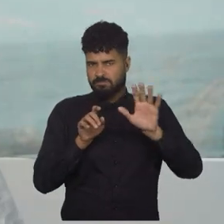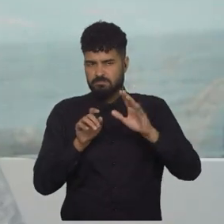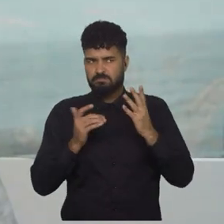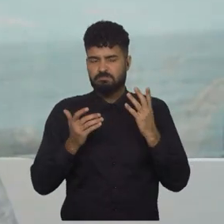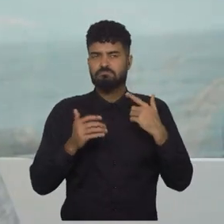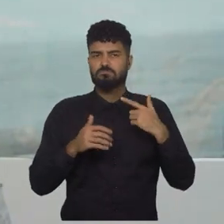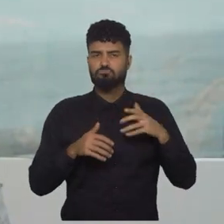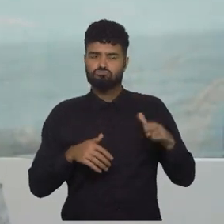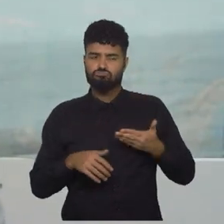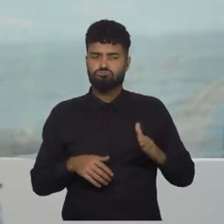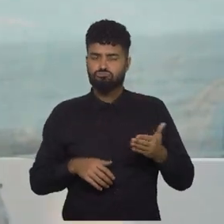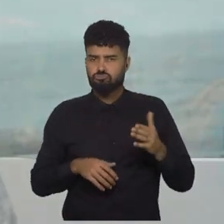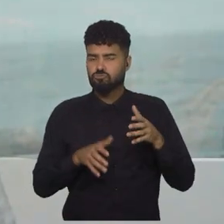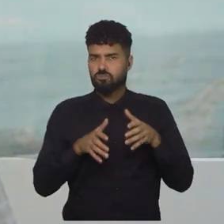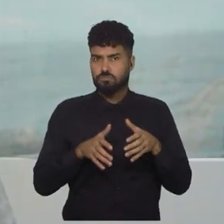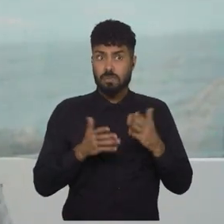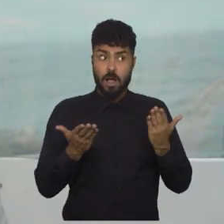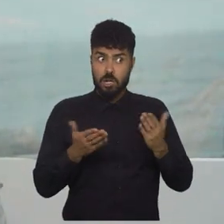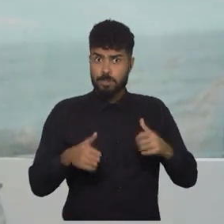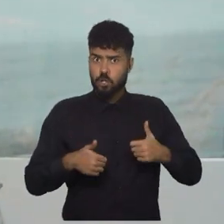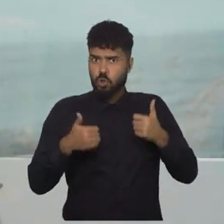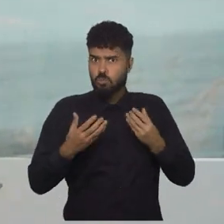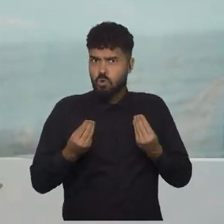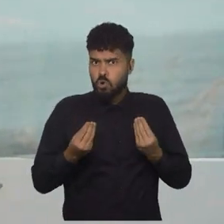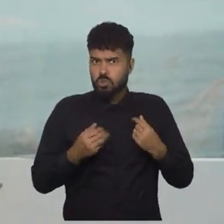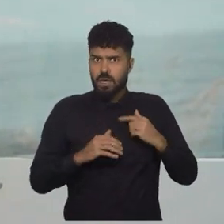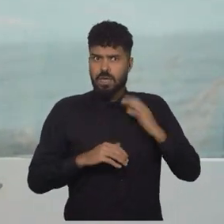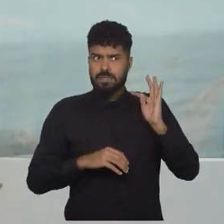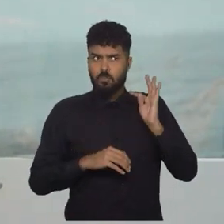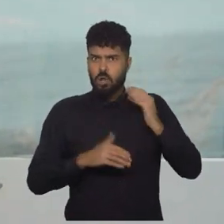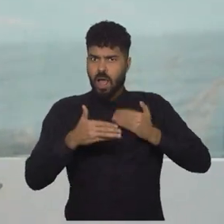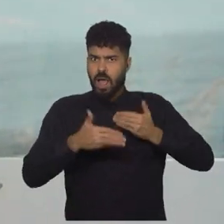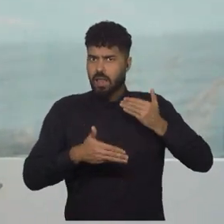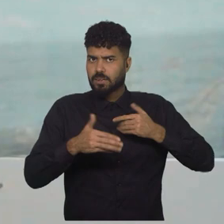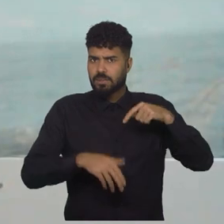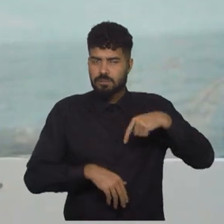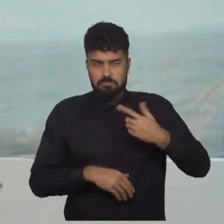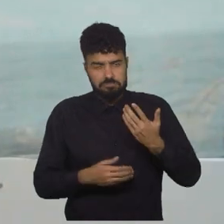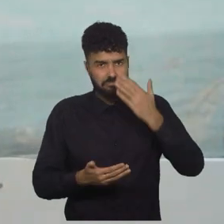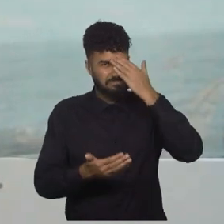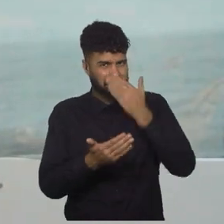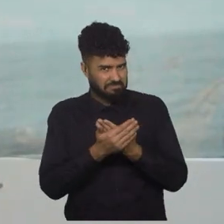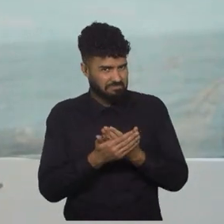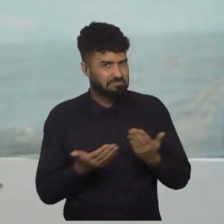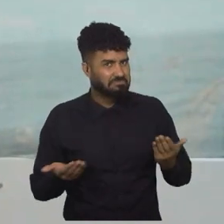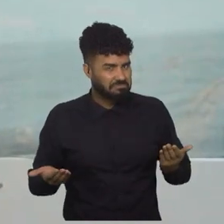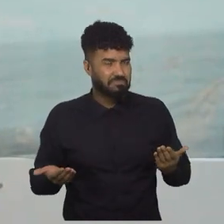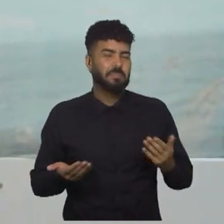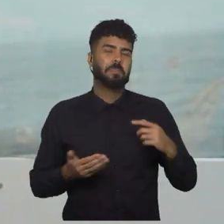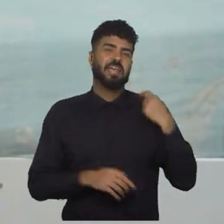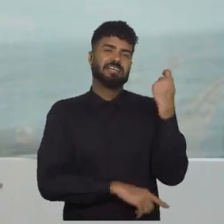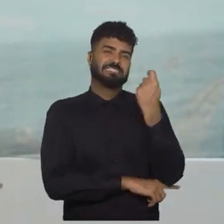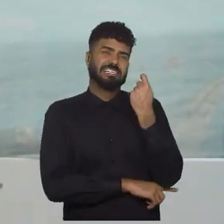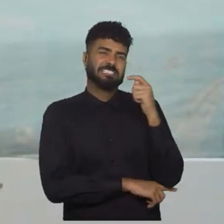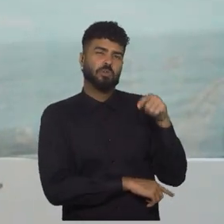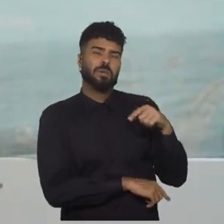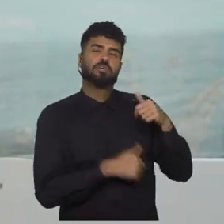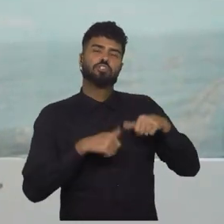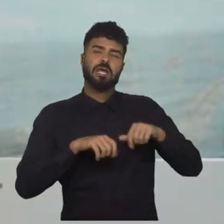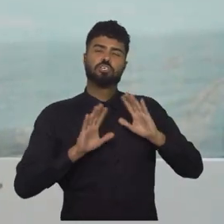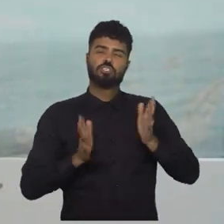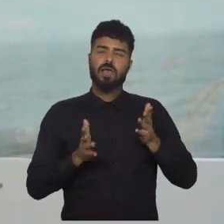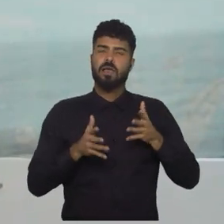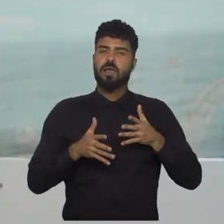Ao desempenho dela em alguns jogos, melhorou muito, né, nessa temporada. Então, acho que é uma seleção que está crescendo